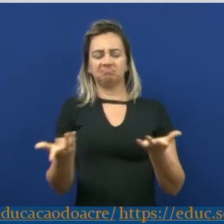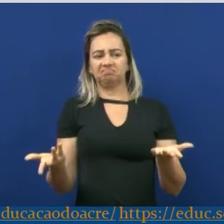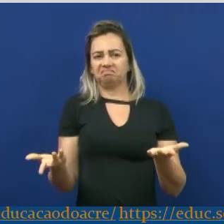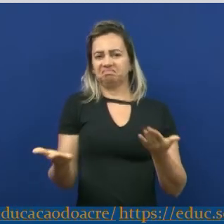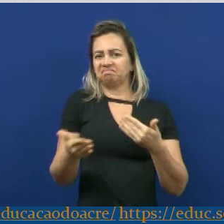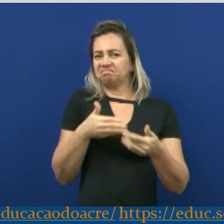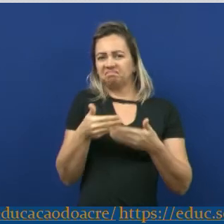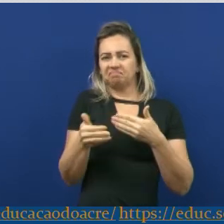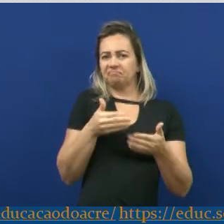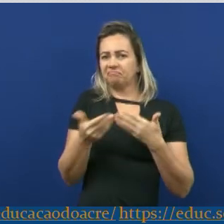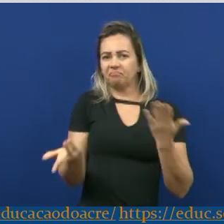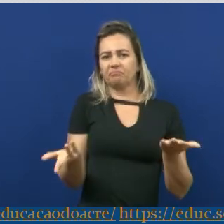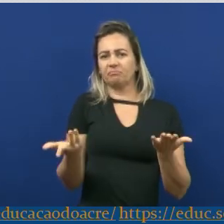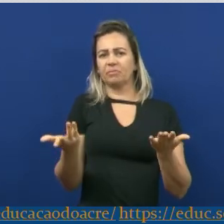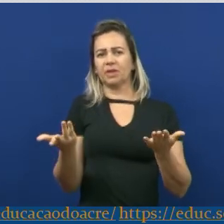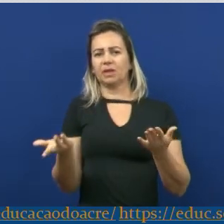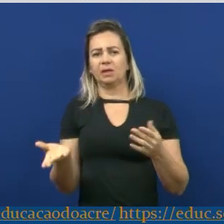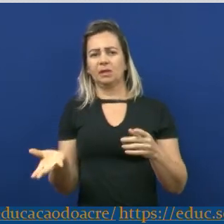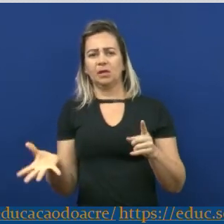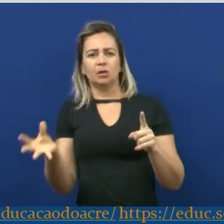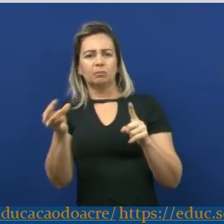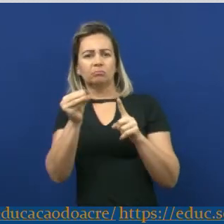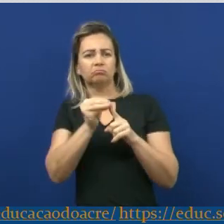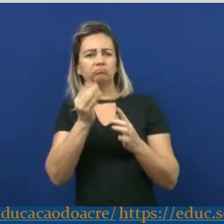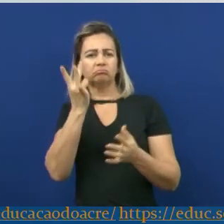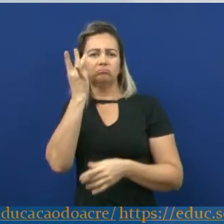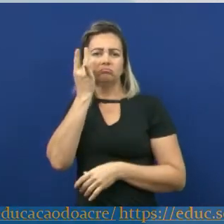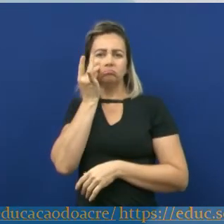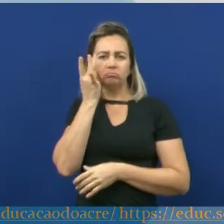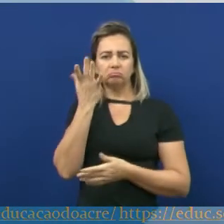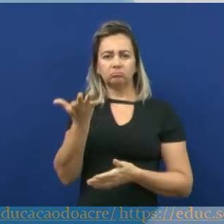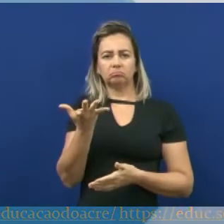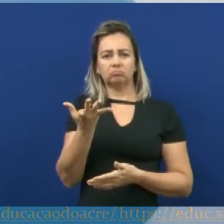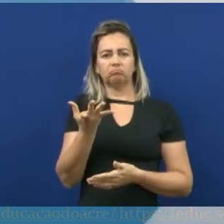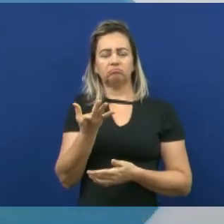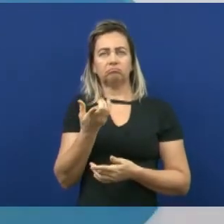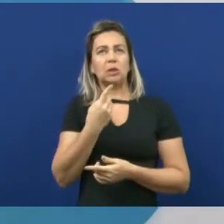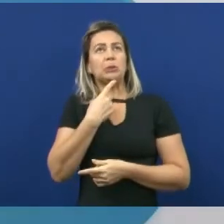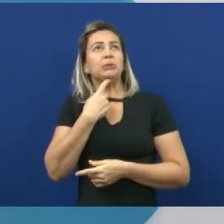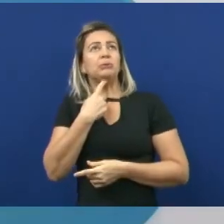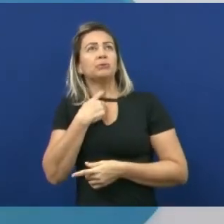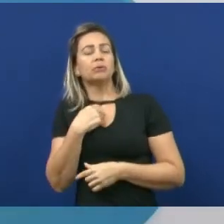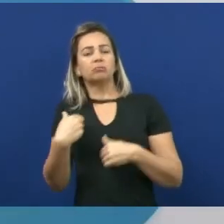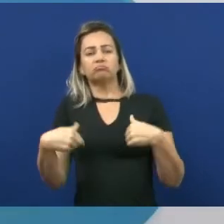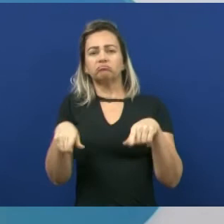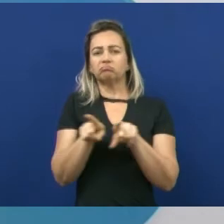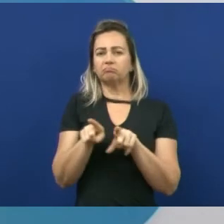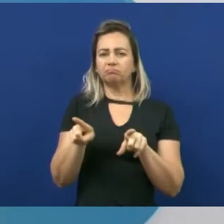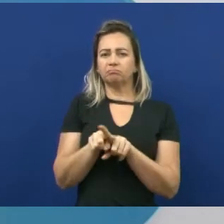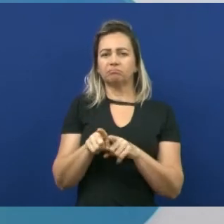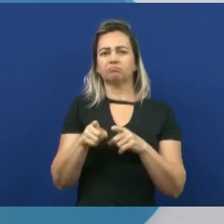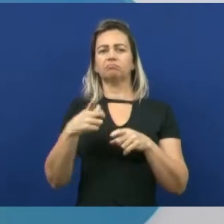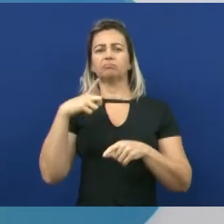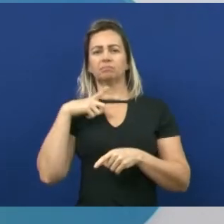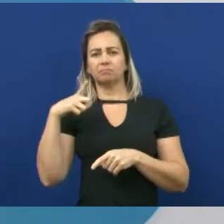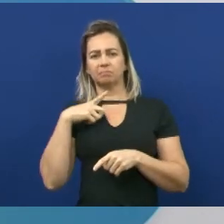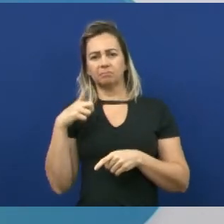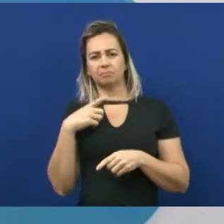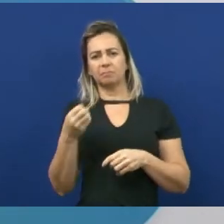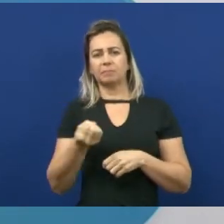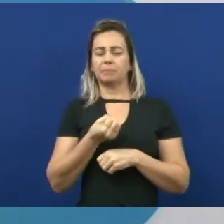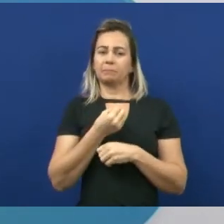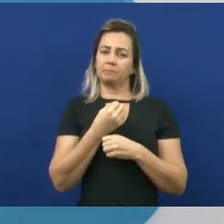sua finalidade, a sua função originária, que seria o prazer, o deleite desinteressado.